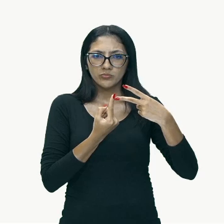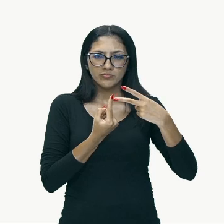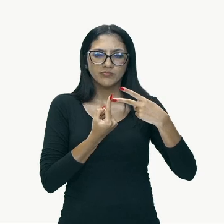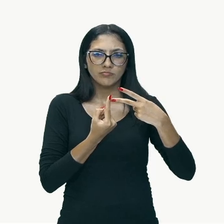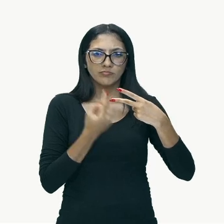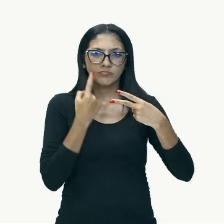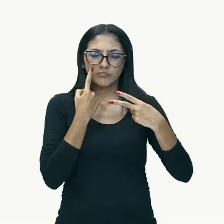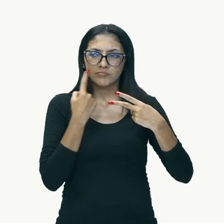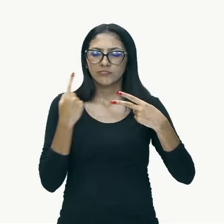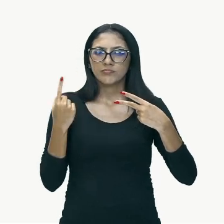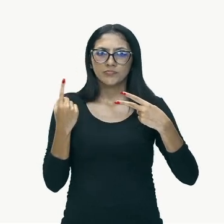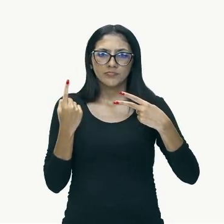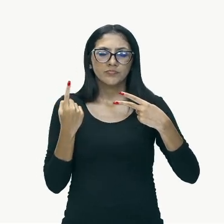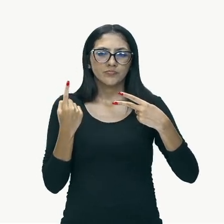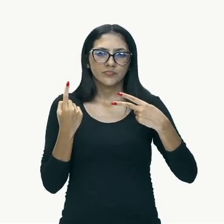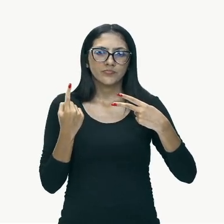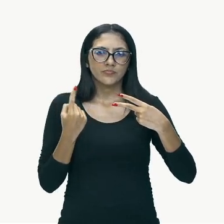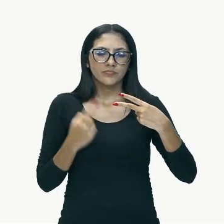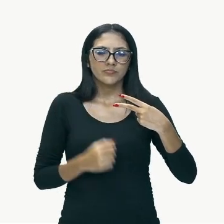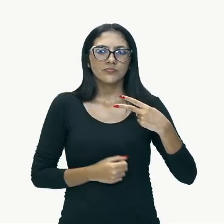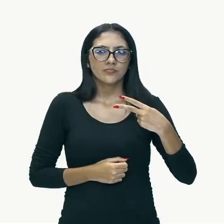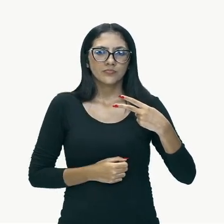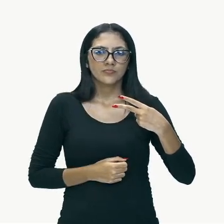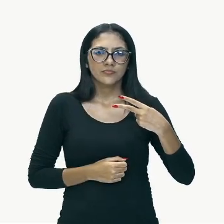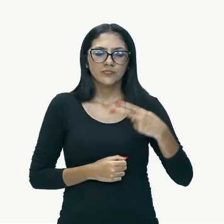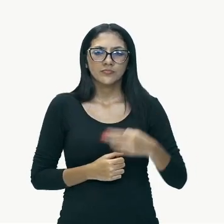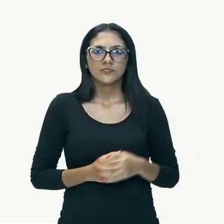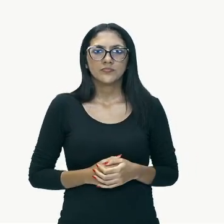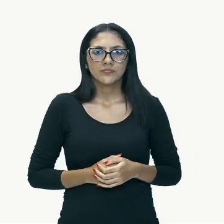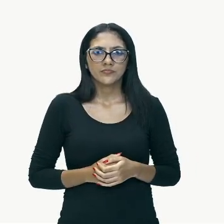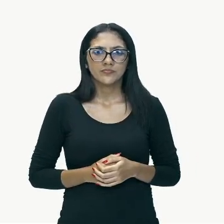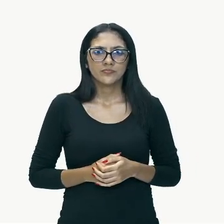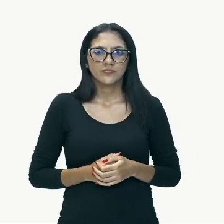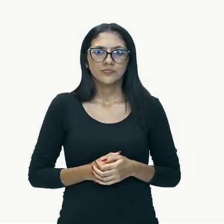vou multiplicar aqui por esses valores.